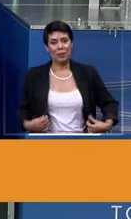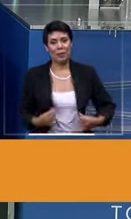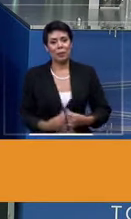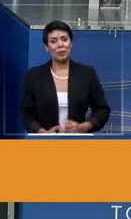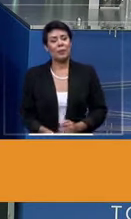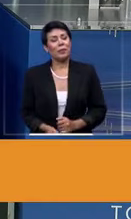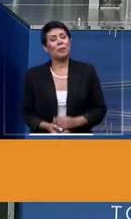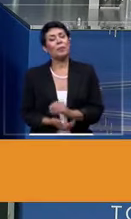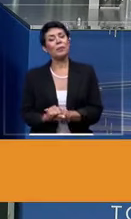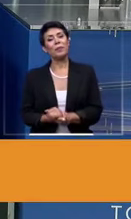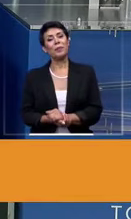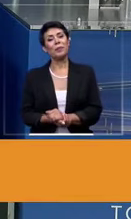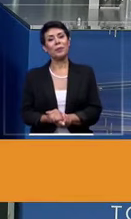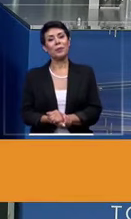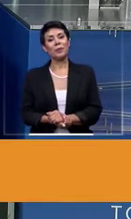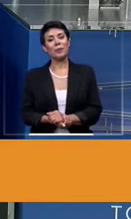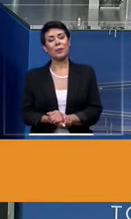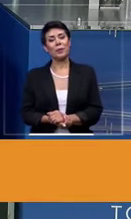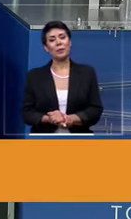00.